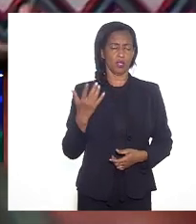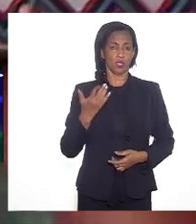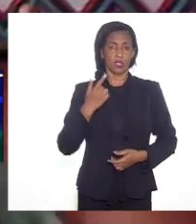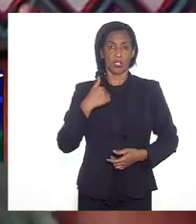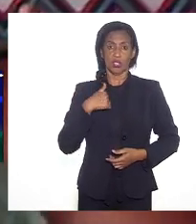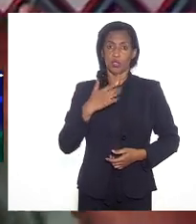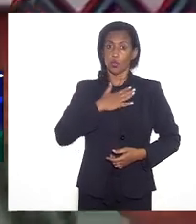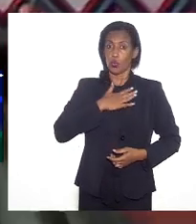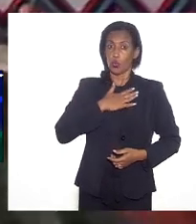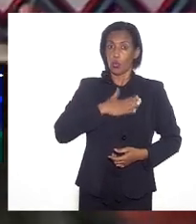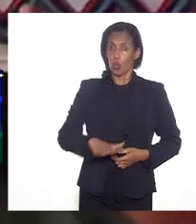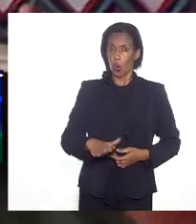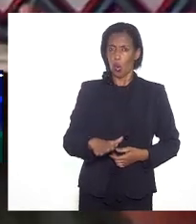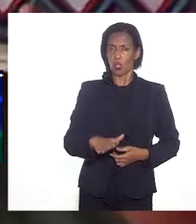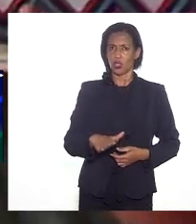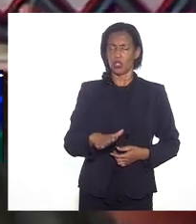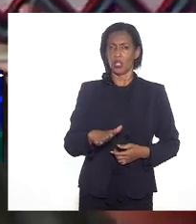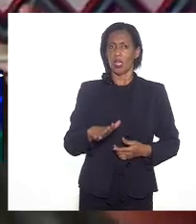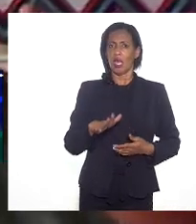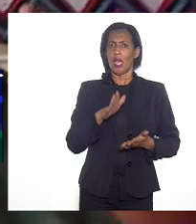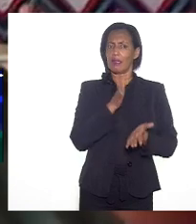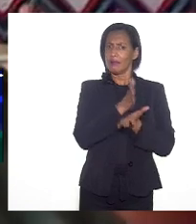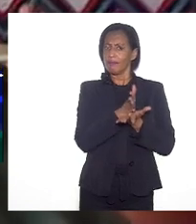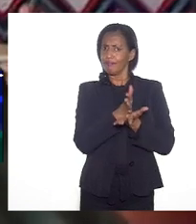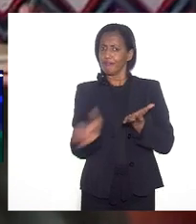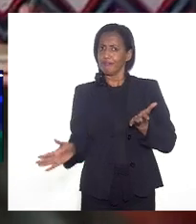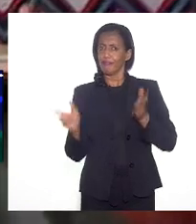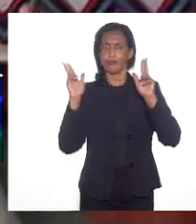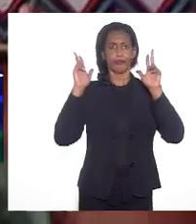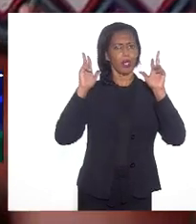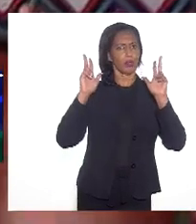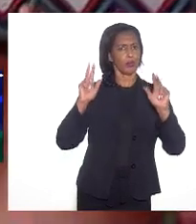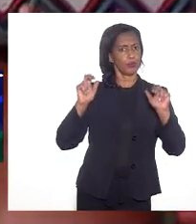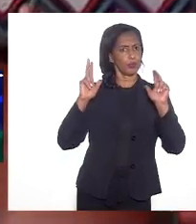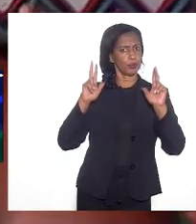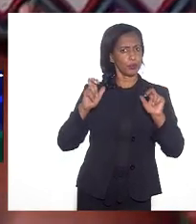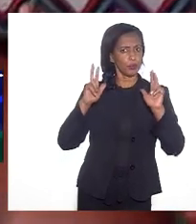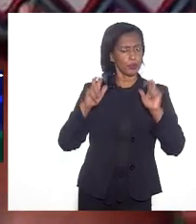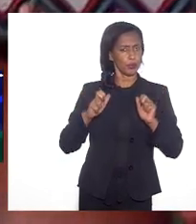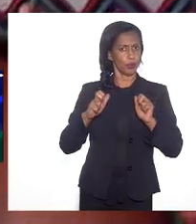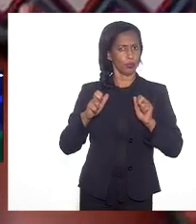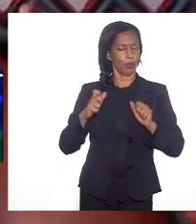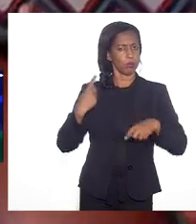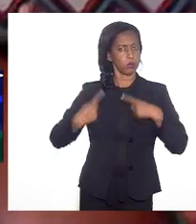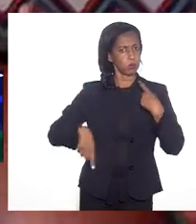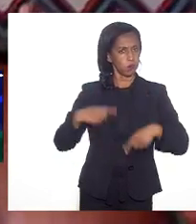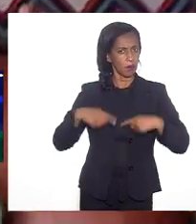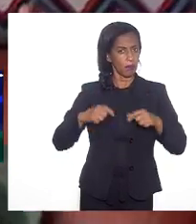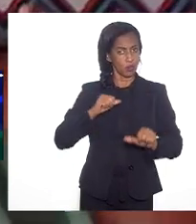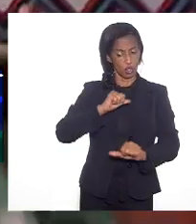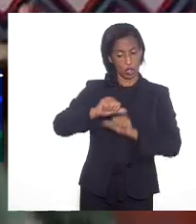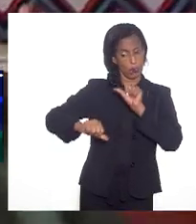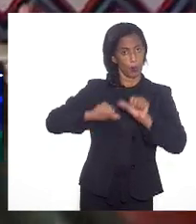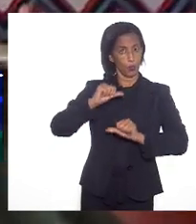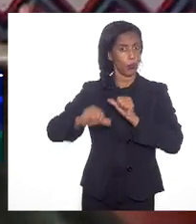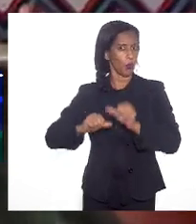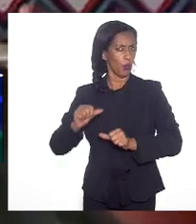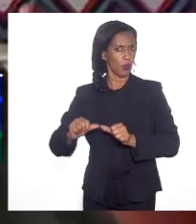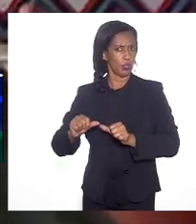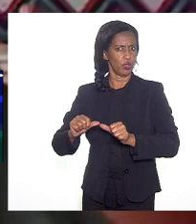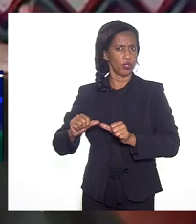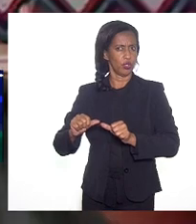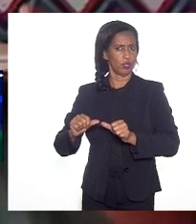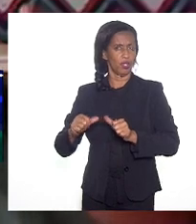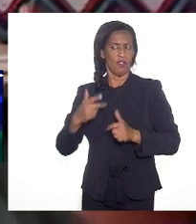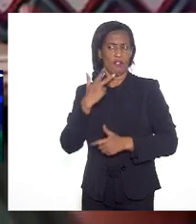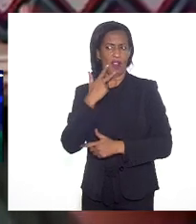gosta é que se deturpe o debate, que se desvirtue o debate, que diga que a gente fez o que não